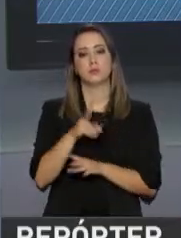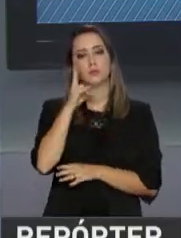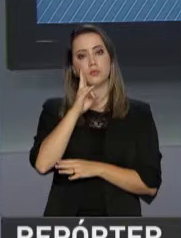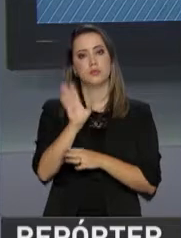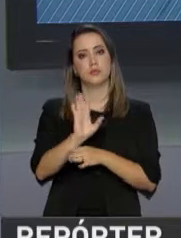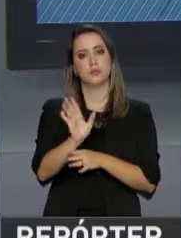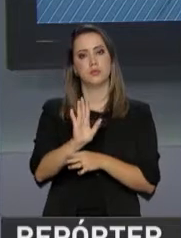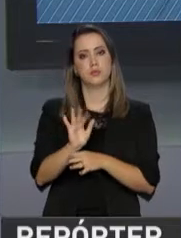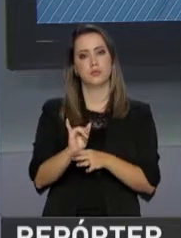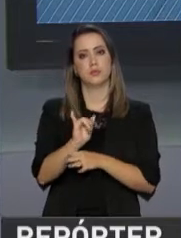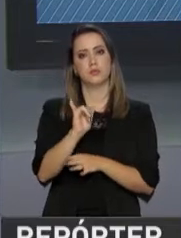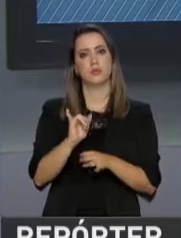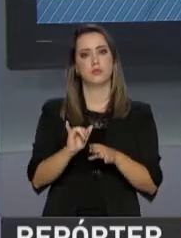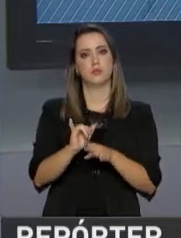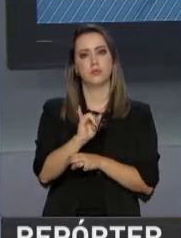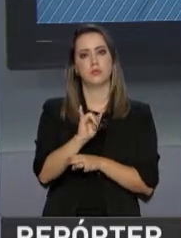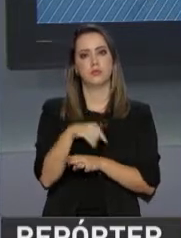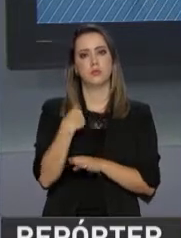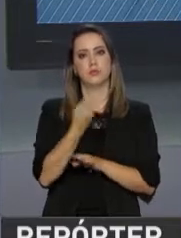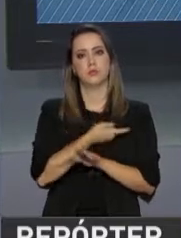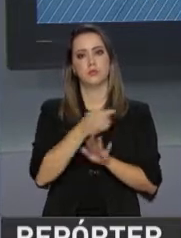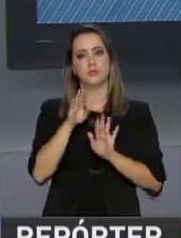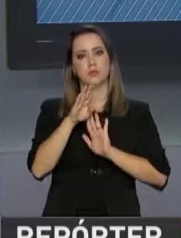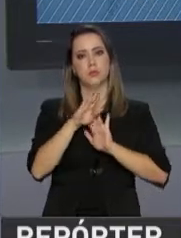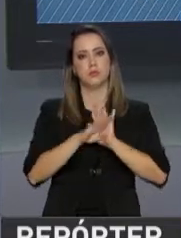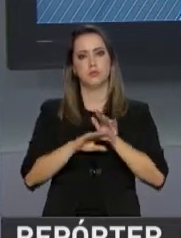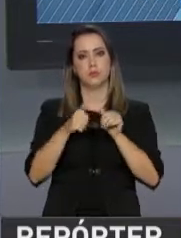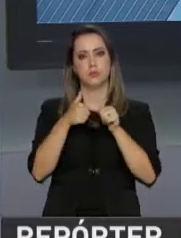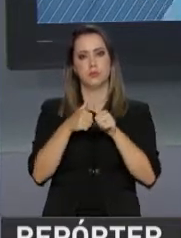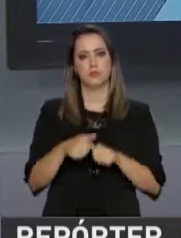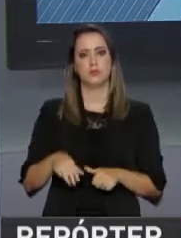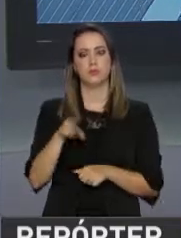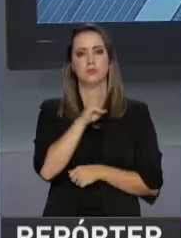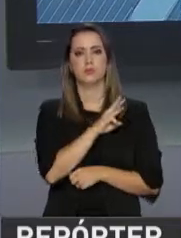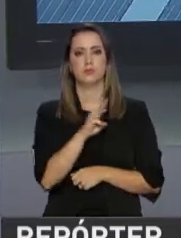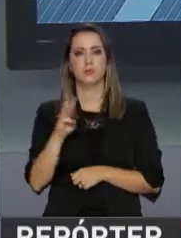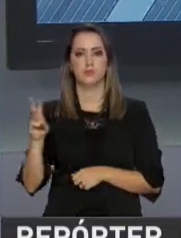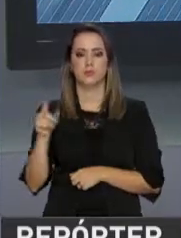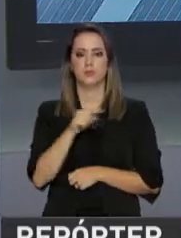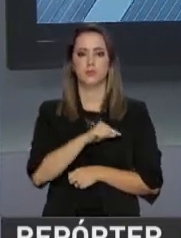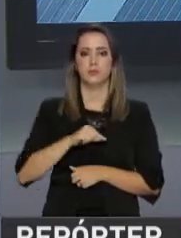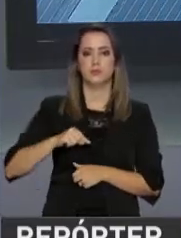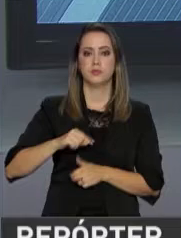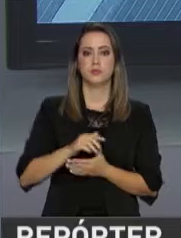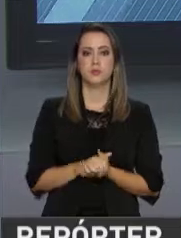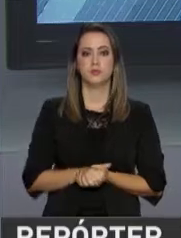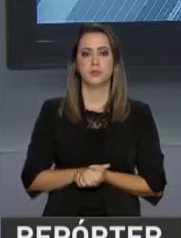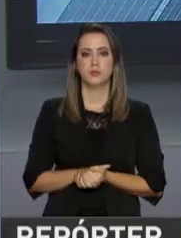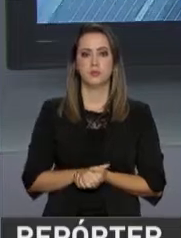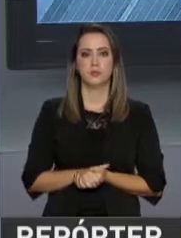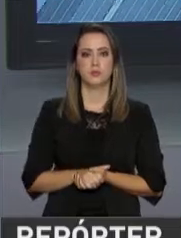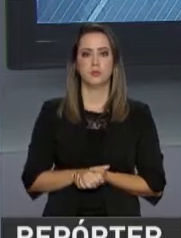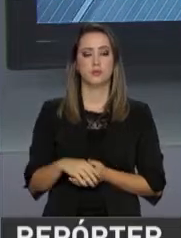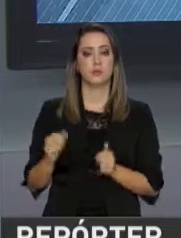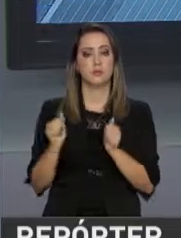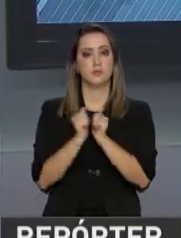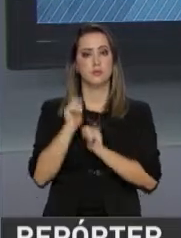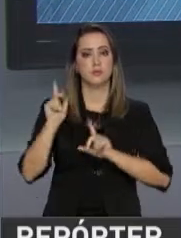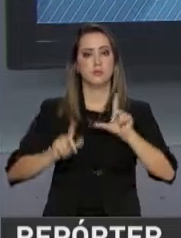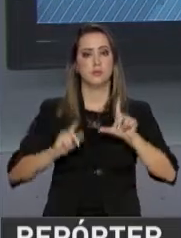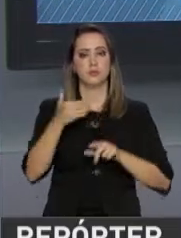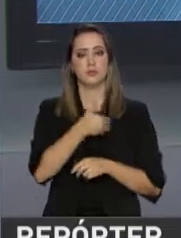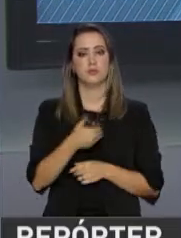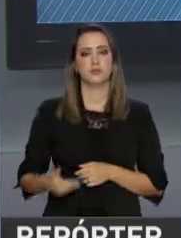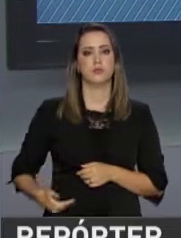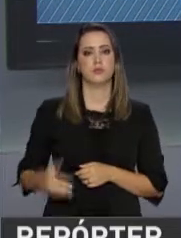você pode rever as reportagens no youtube e toda a nossa programação também está na página da nbr na internet continue com a gente